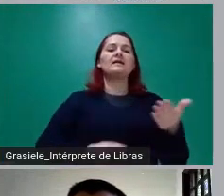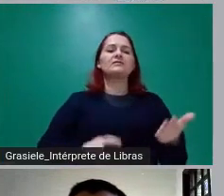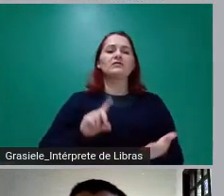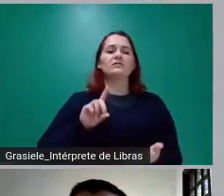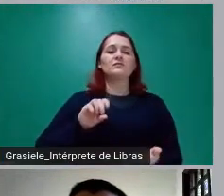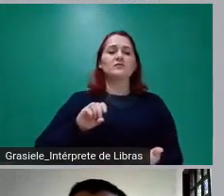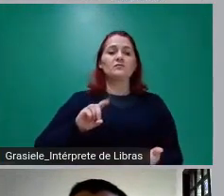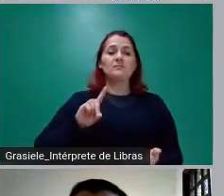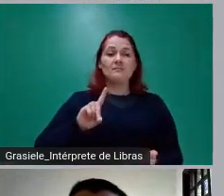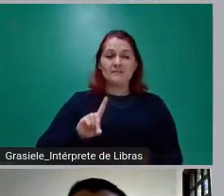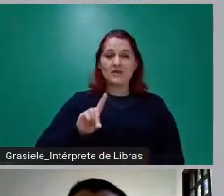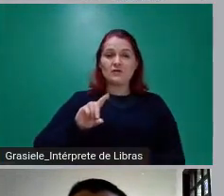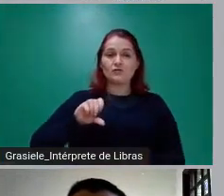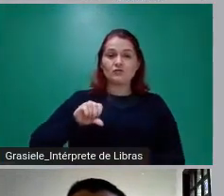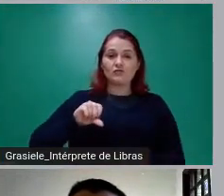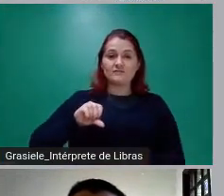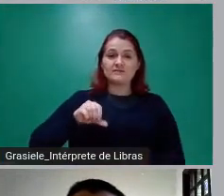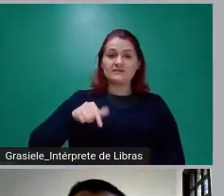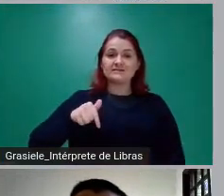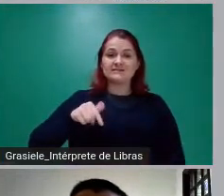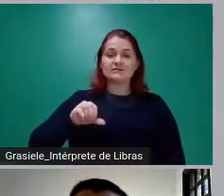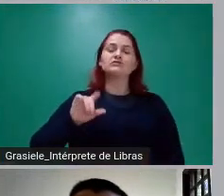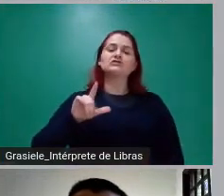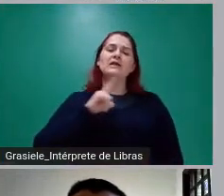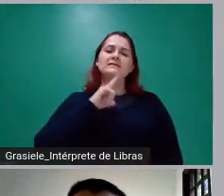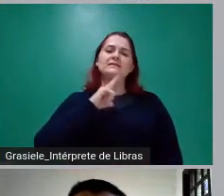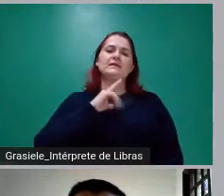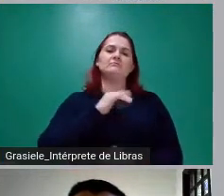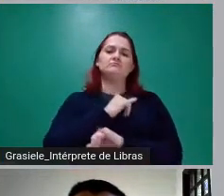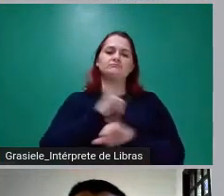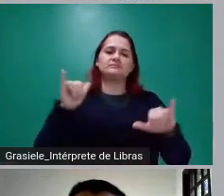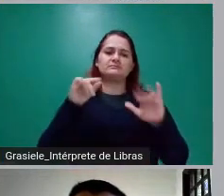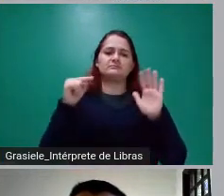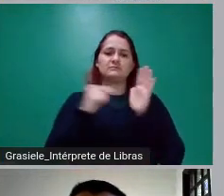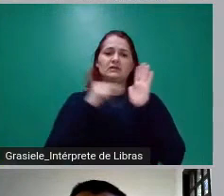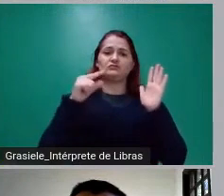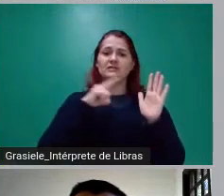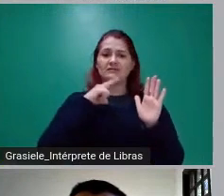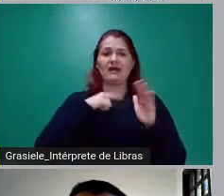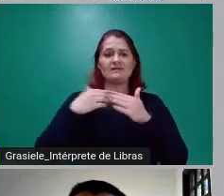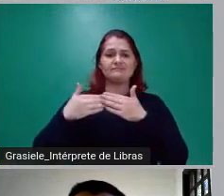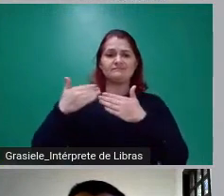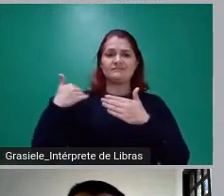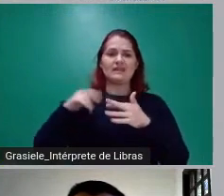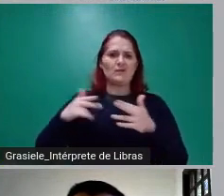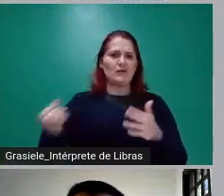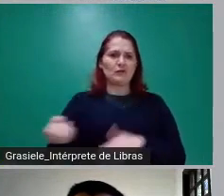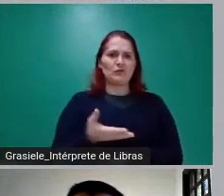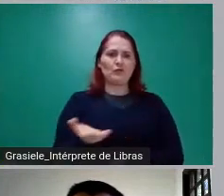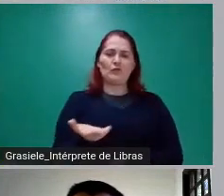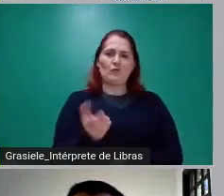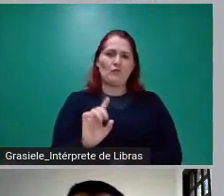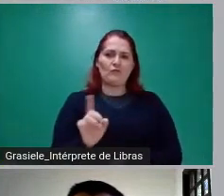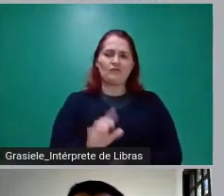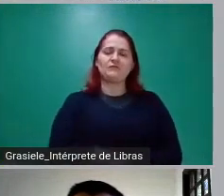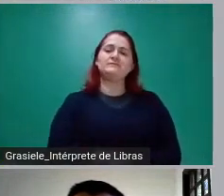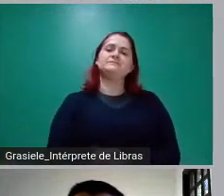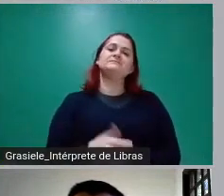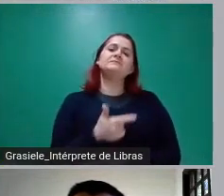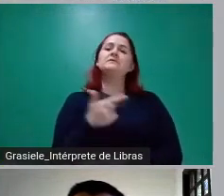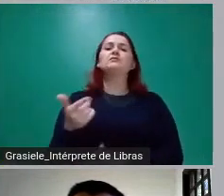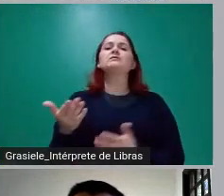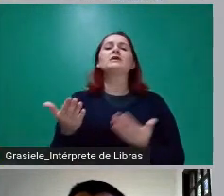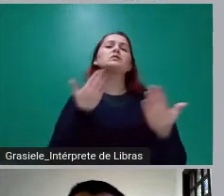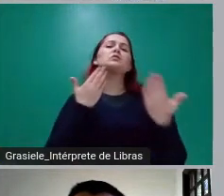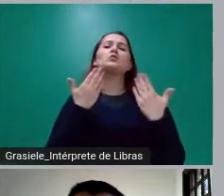A gente tem clareza sobre todos esses processos da ilegitimidade da dívida desde muito tempo. Não existem dúvidas hoje quanto à imprescindível